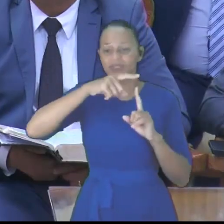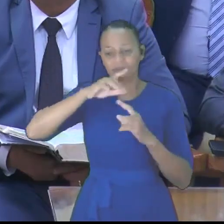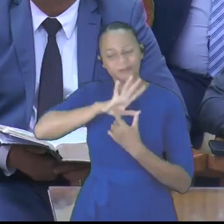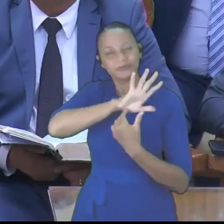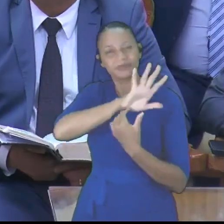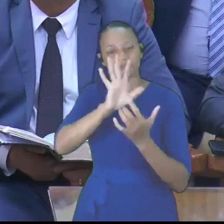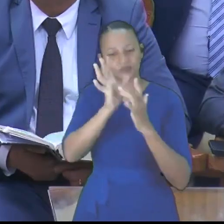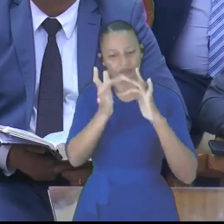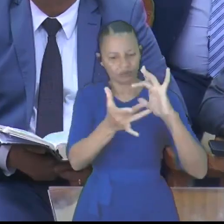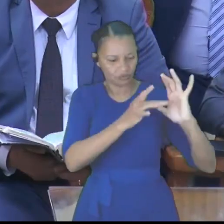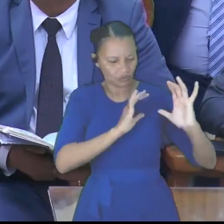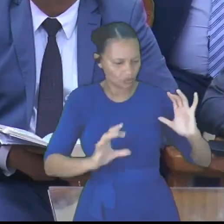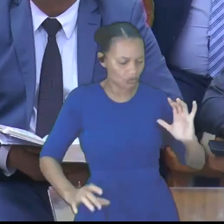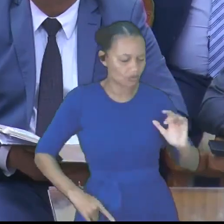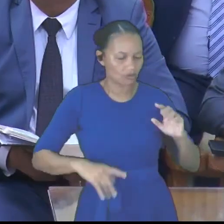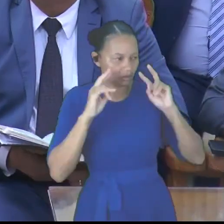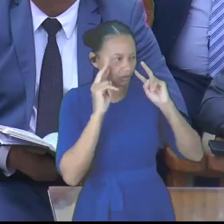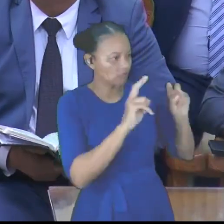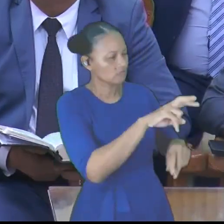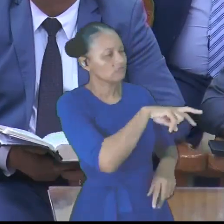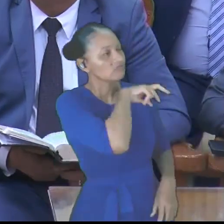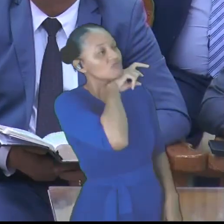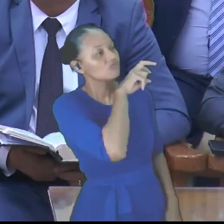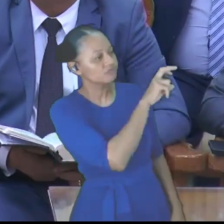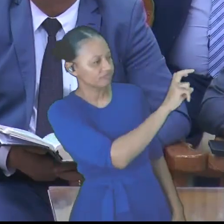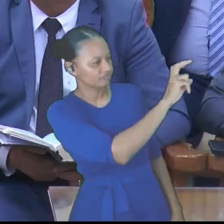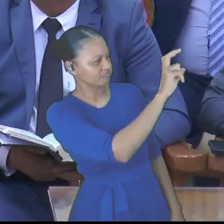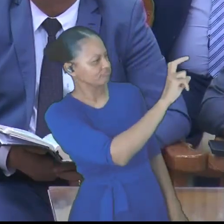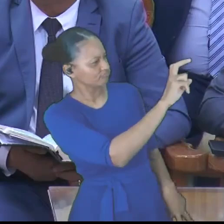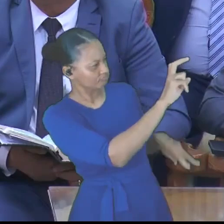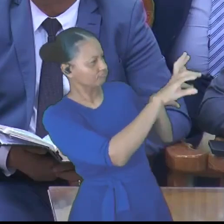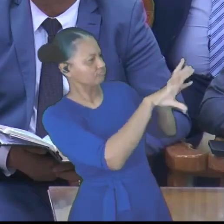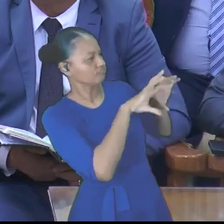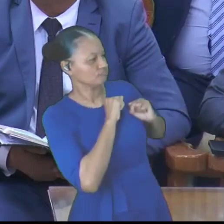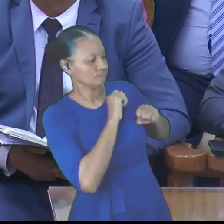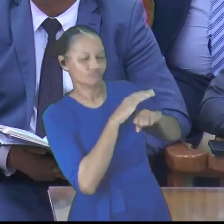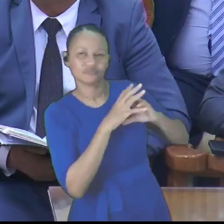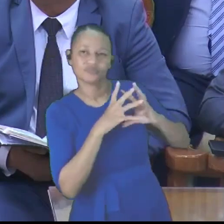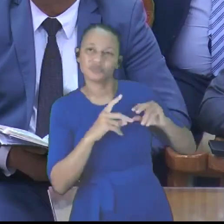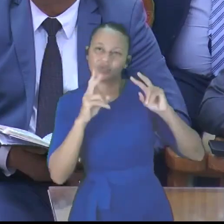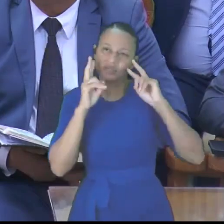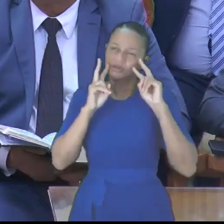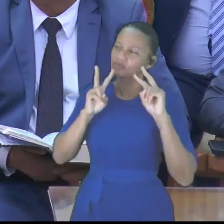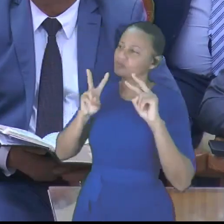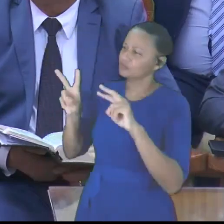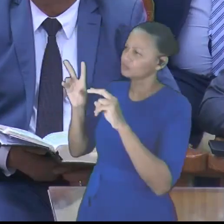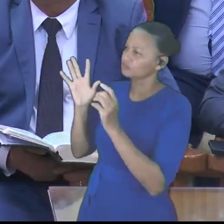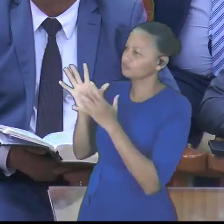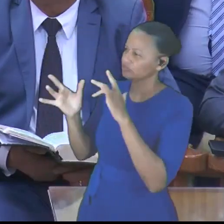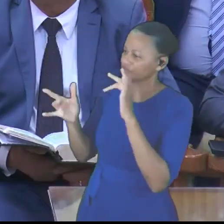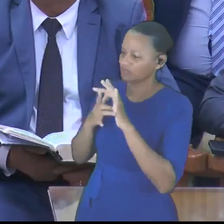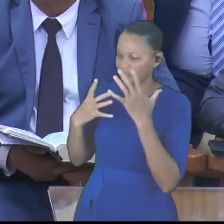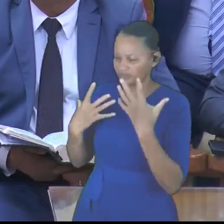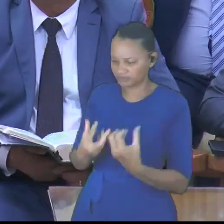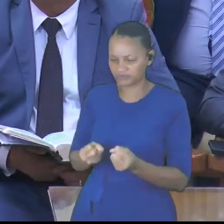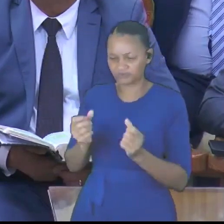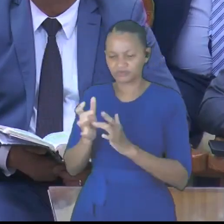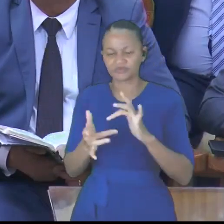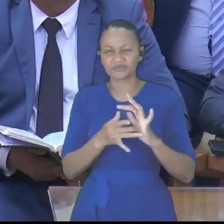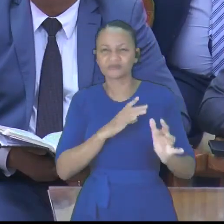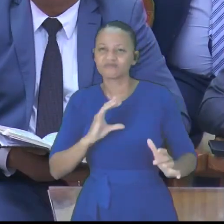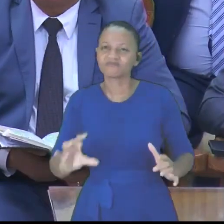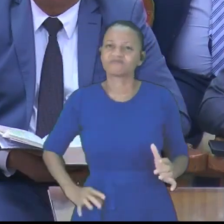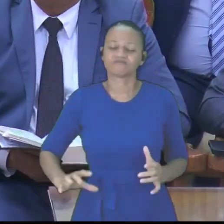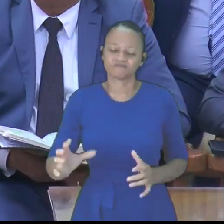cruz. Quem olhasse para a serpente do deserto era o quê? Curado. E quem olha para Jesus, quem aceita Cristo como seu Salvador, é curado também